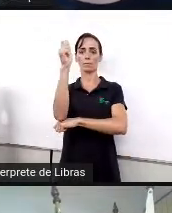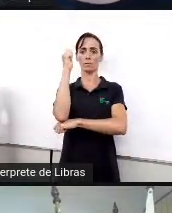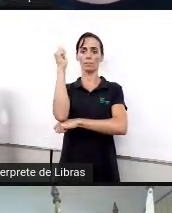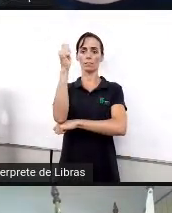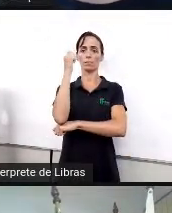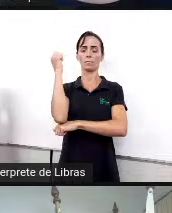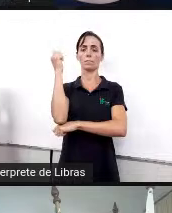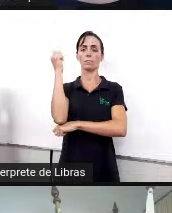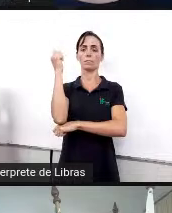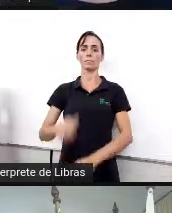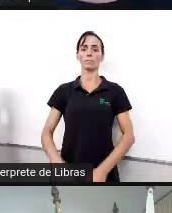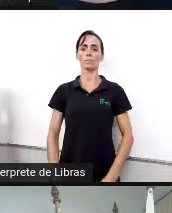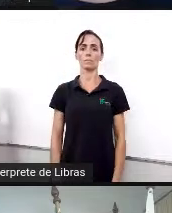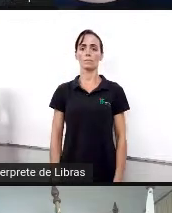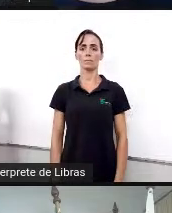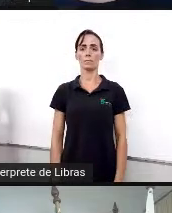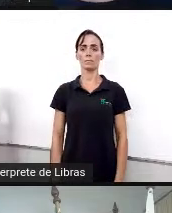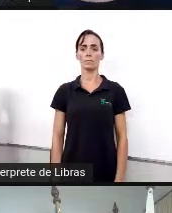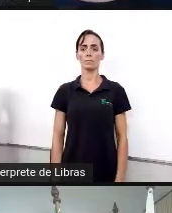do Sul.